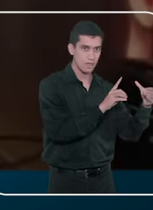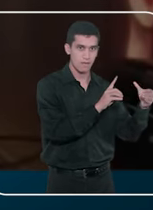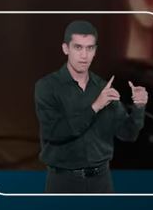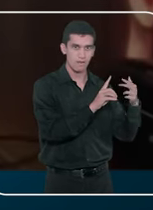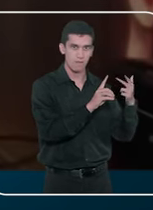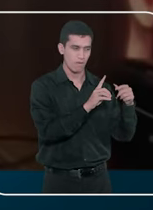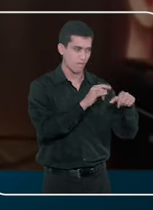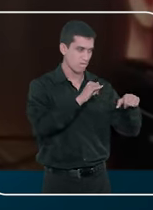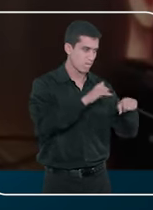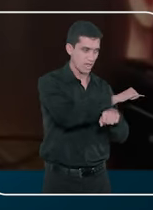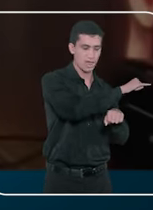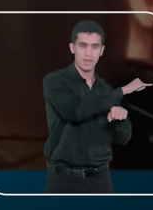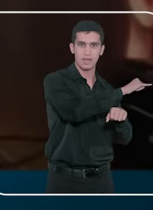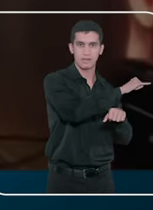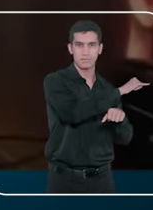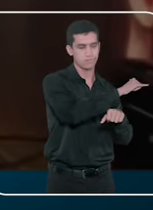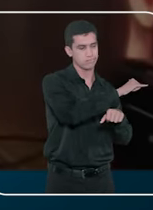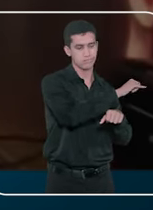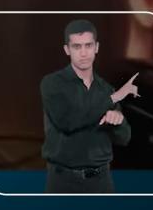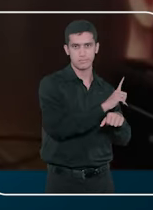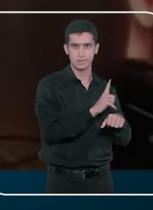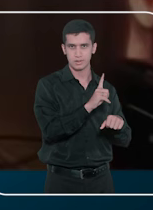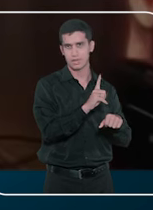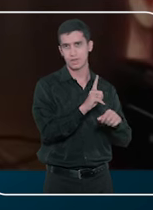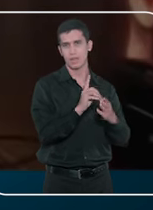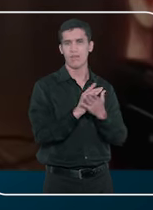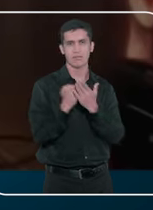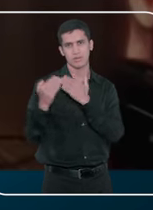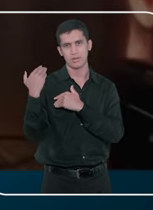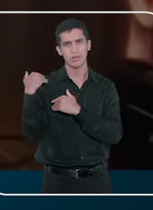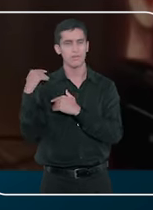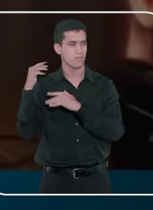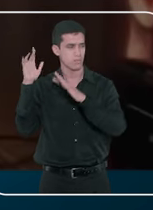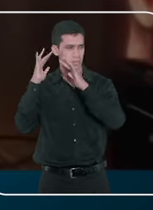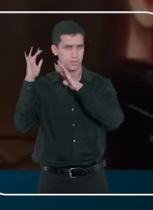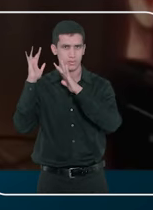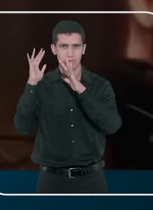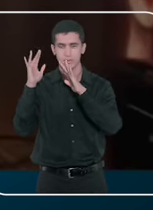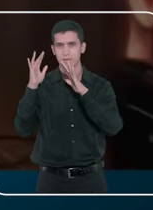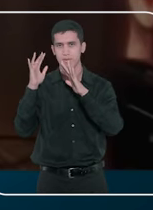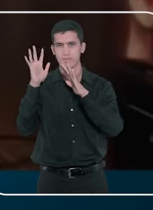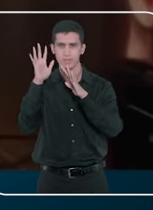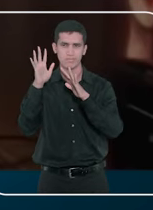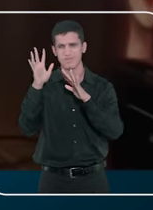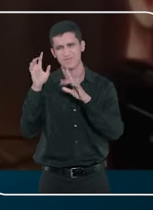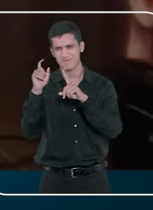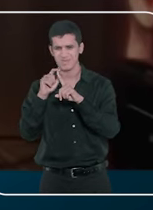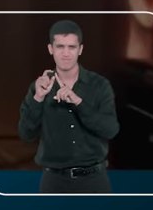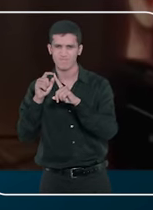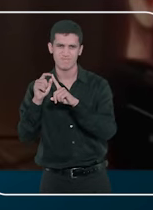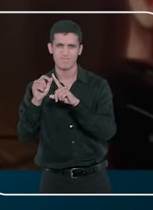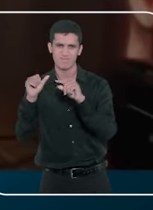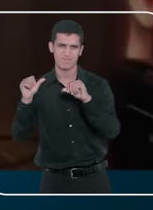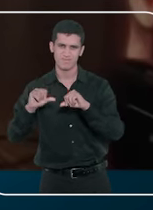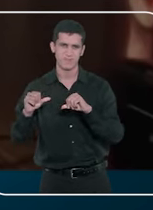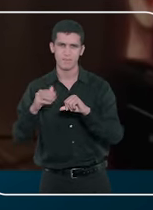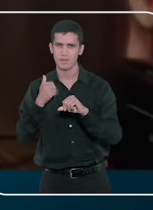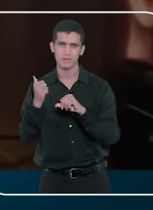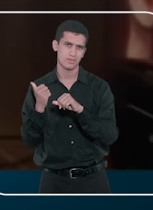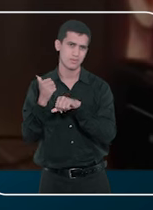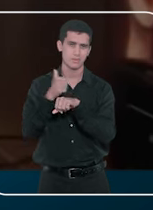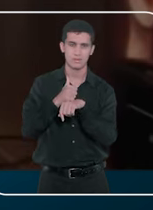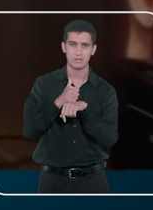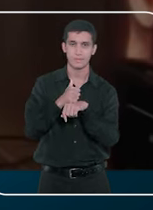há algum tempo trazida por alguns doutrinadores. A imposição ou a indicação, melhor dizendo,